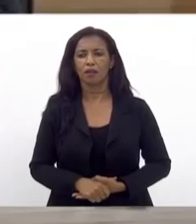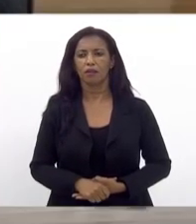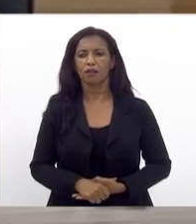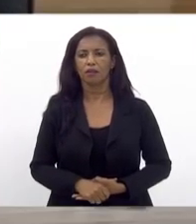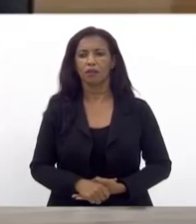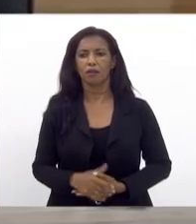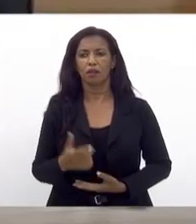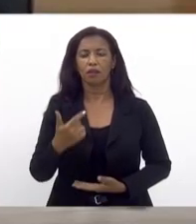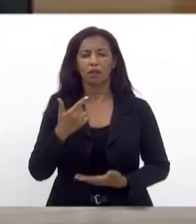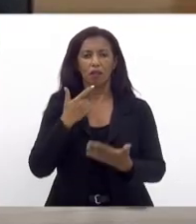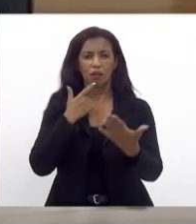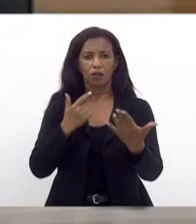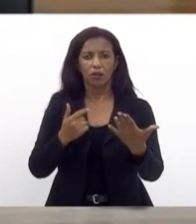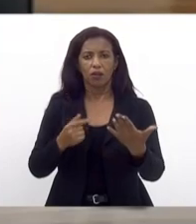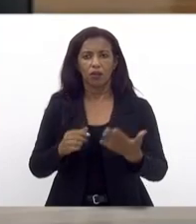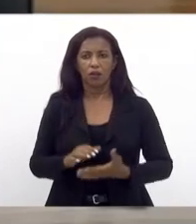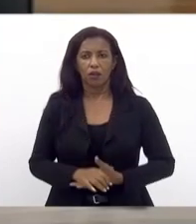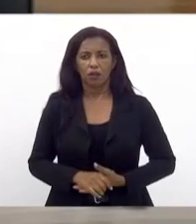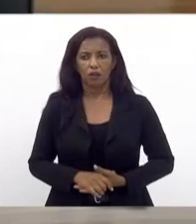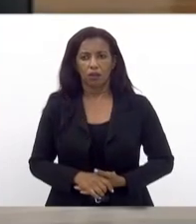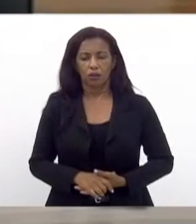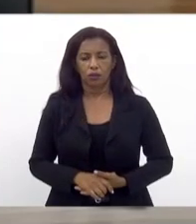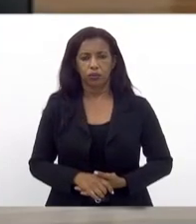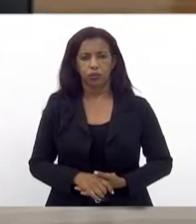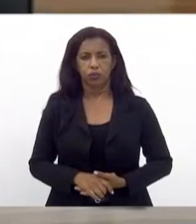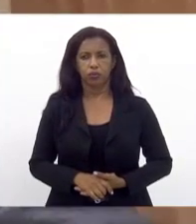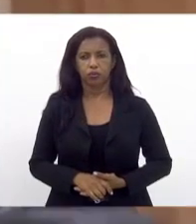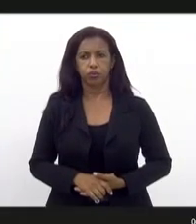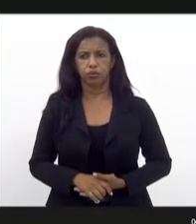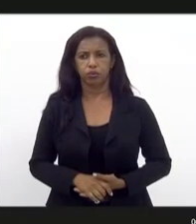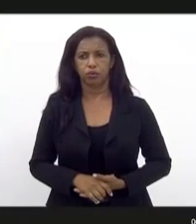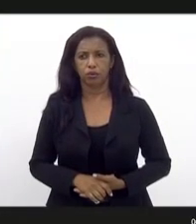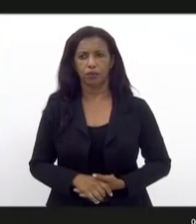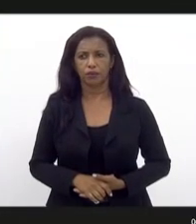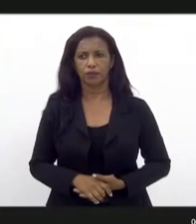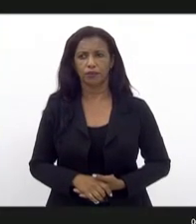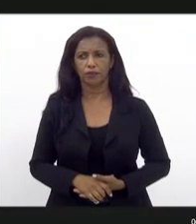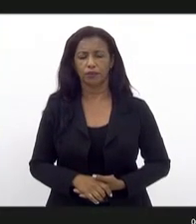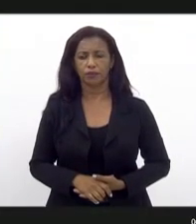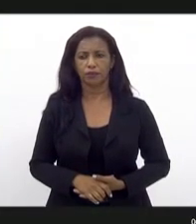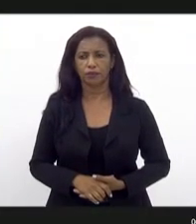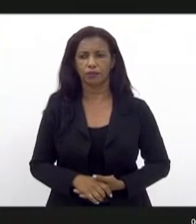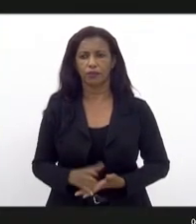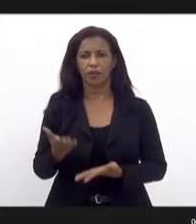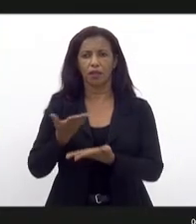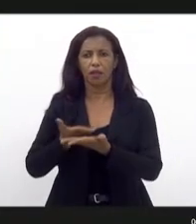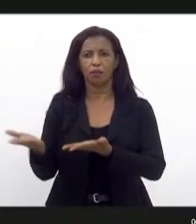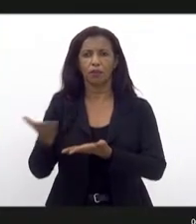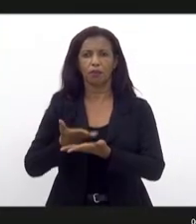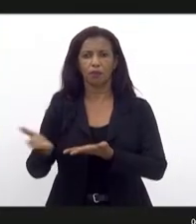Eu vou abrir para algumas considerações finais, para dar alguns encaminhamentos.